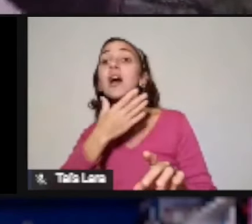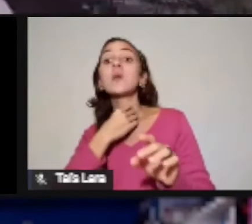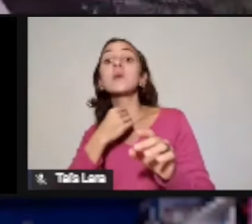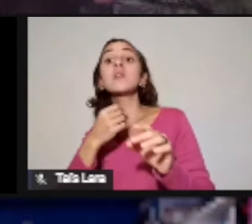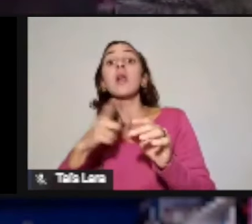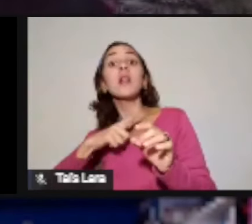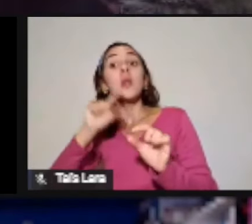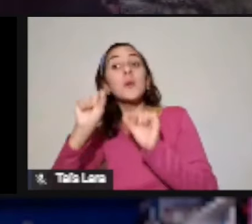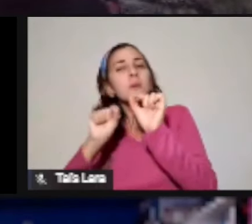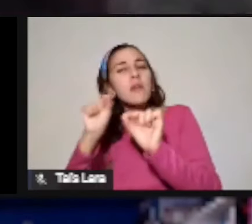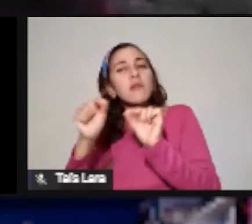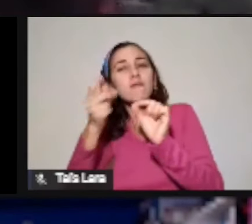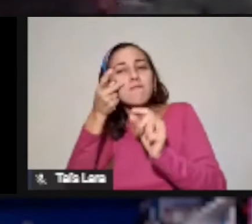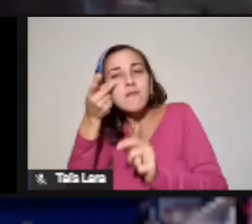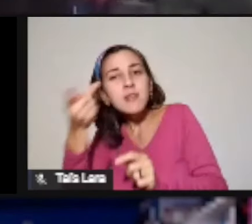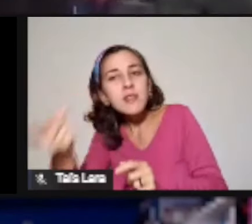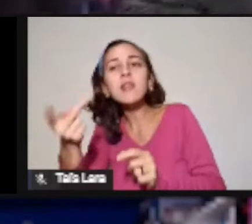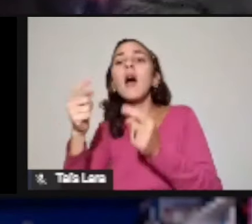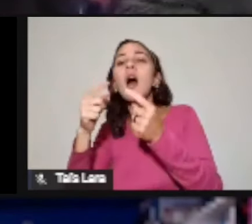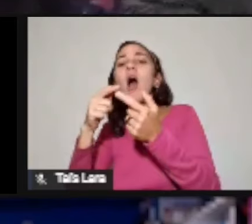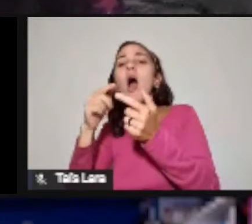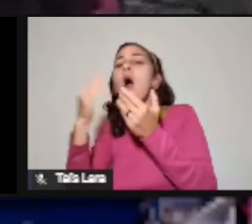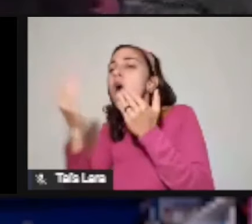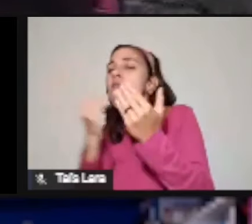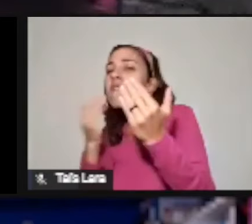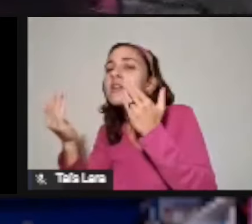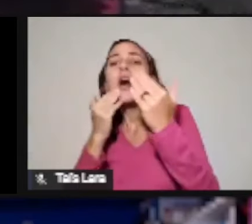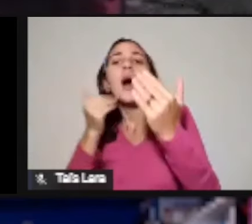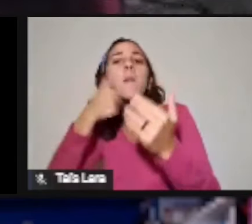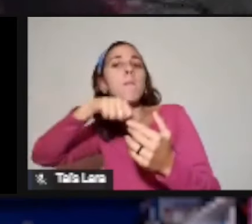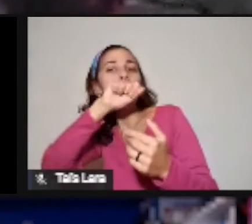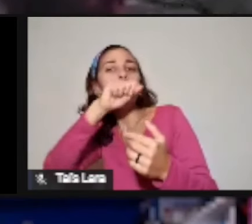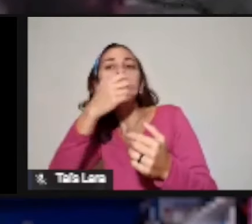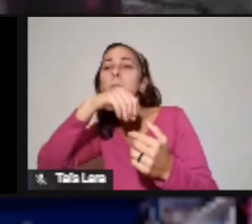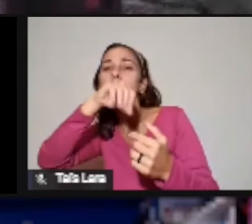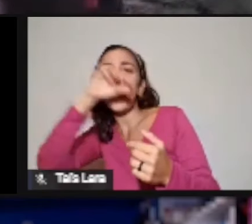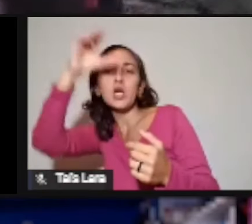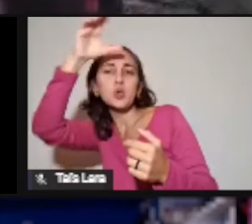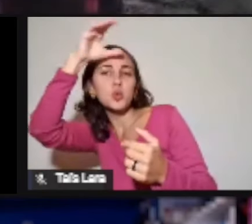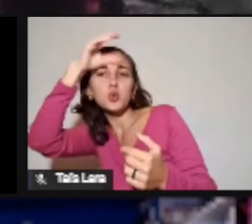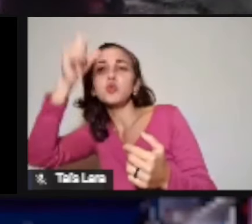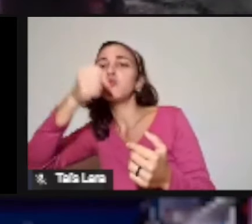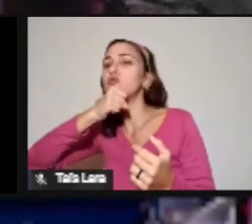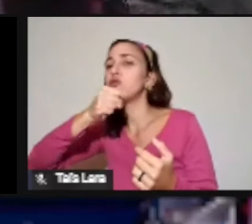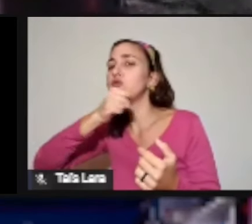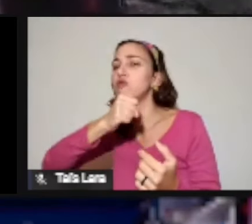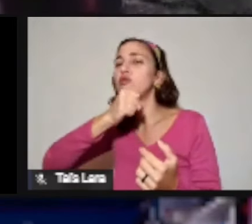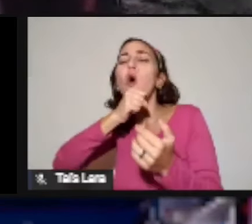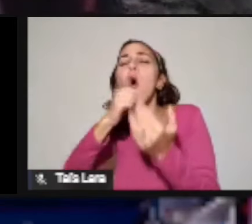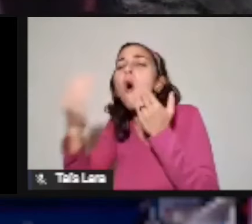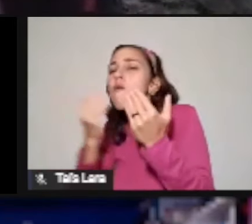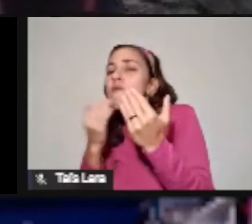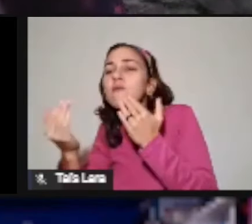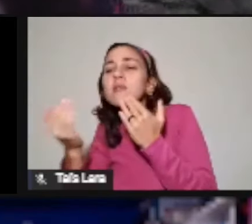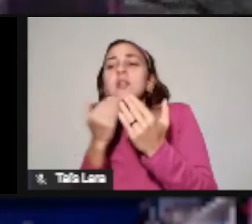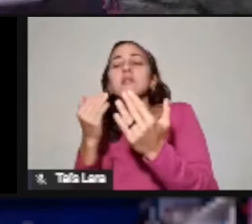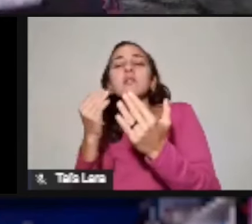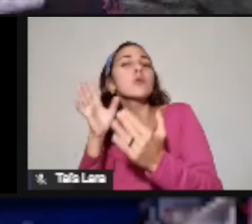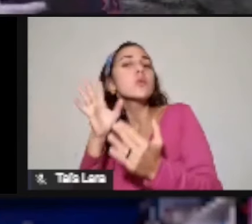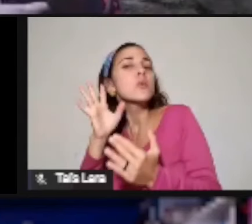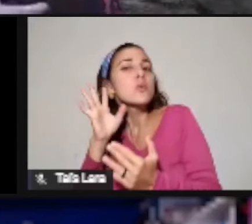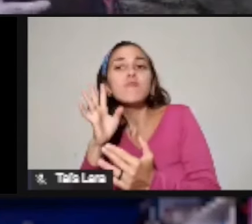criança, dar suporte para a mãe, dar suporte para o pai, ou para a avó, ou para o tio que cuida daquela criança, tem muitos caminhos, tá? E